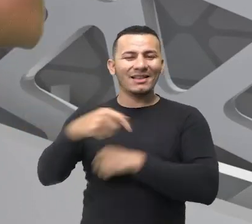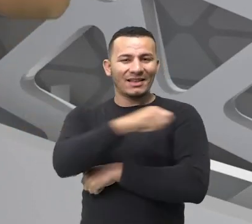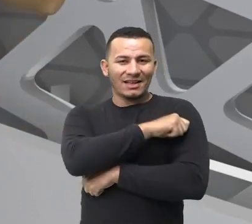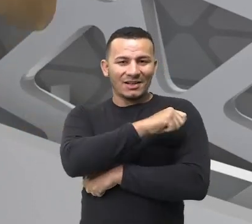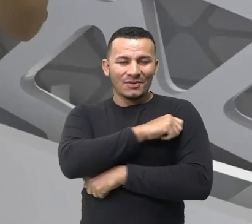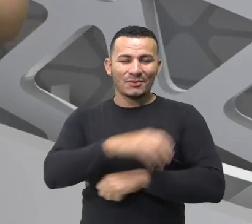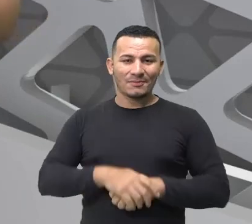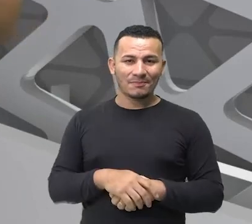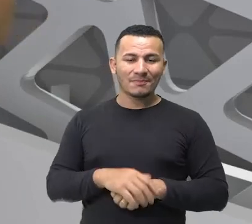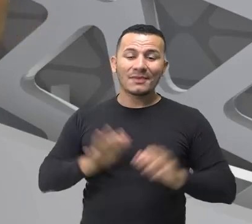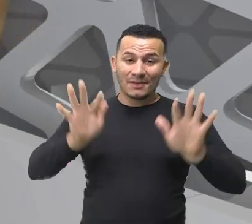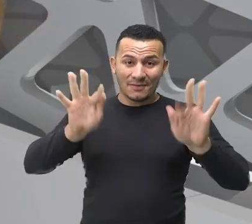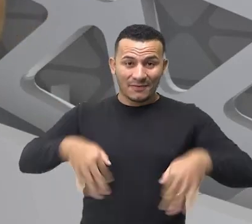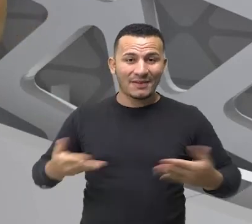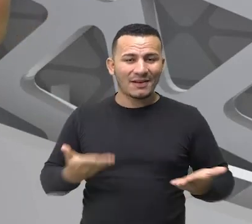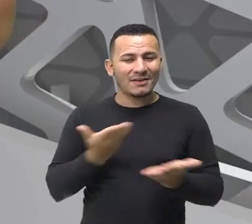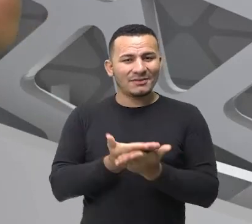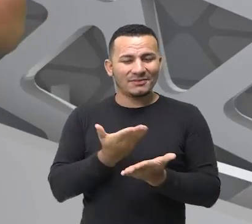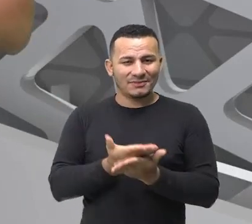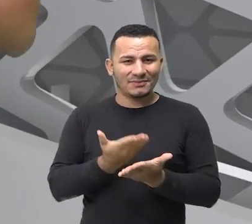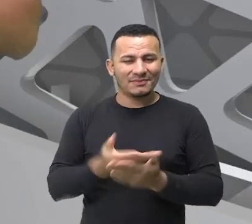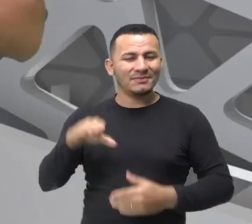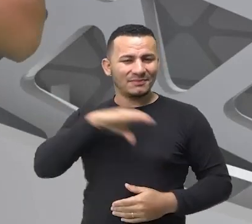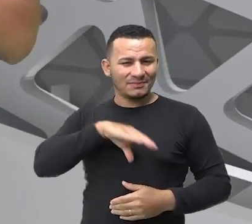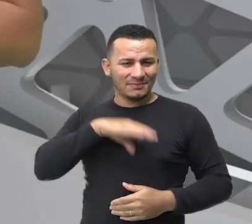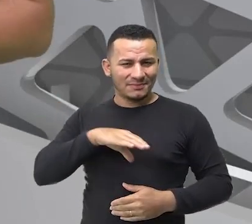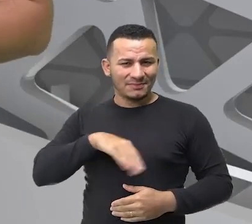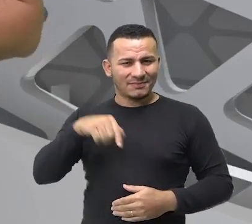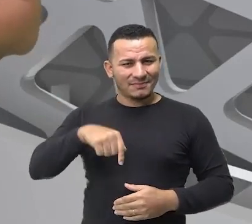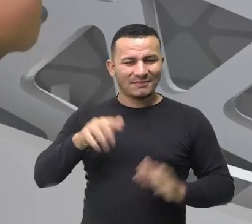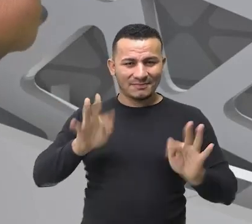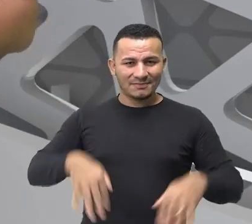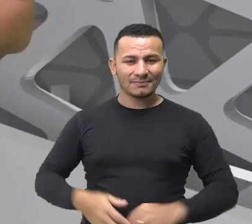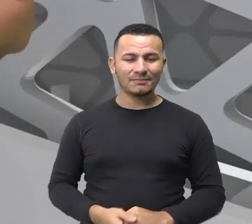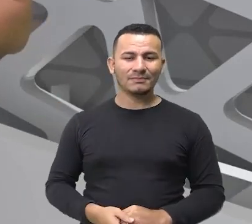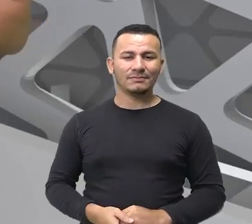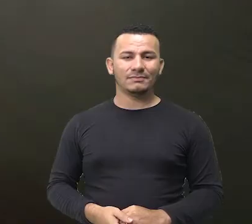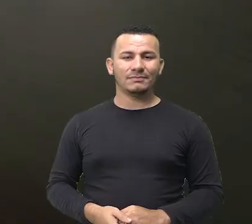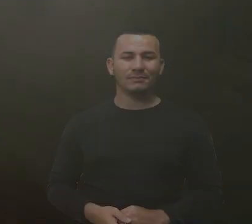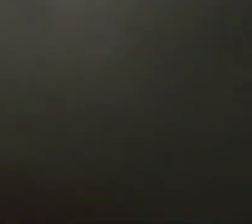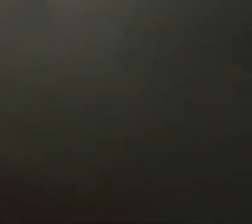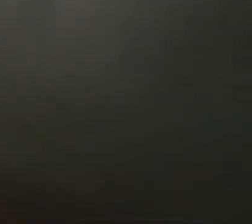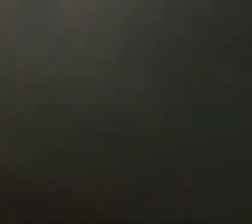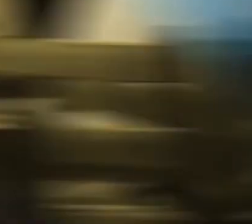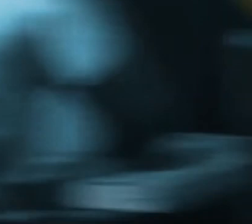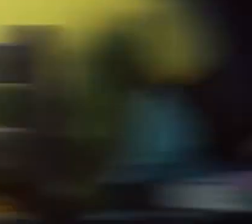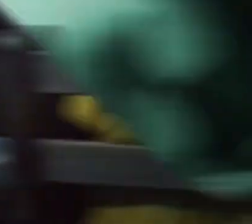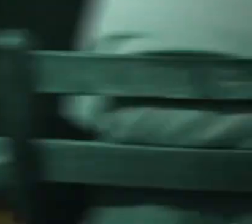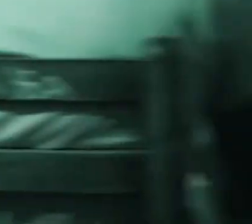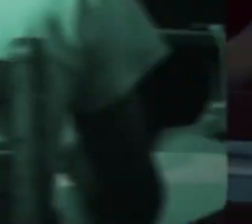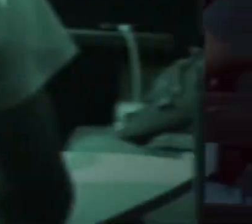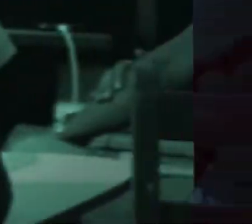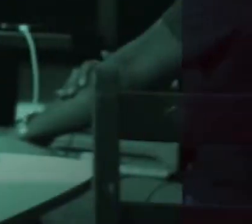atenção de todos e finalizamos a nossa aula aqui nesse momento E aí